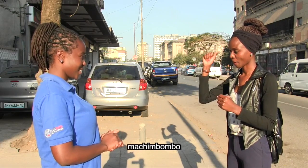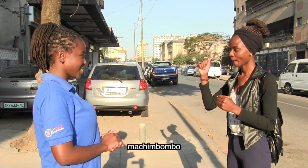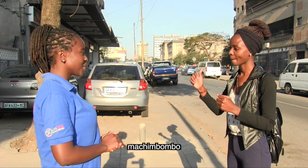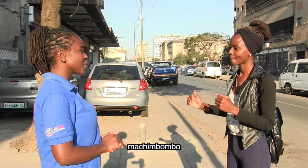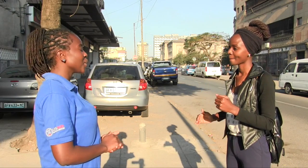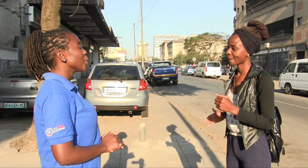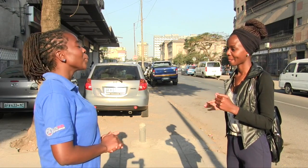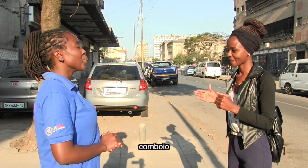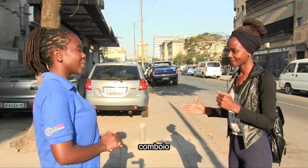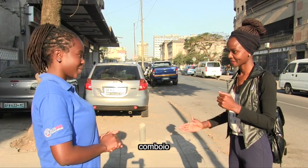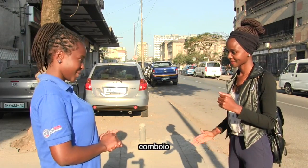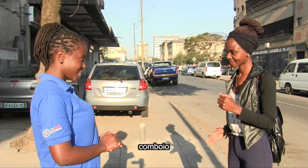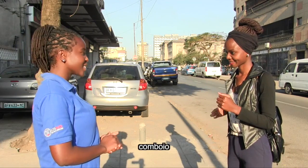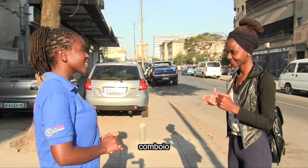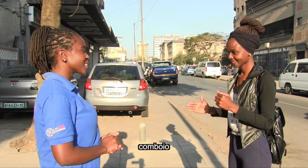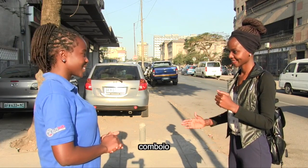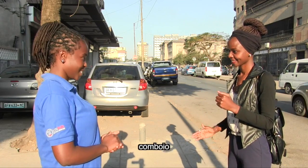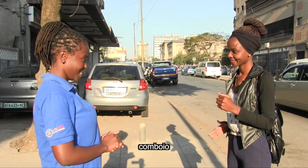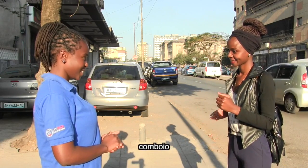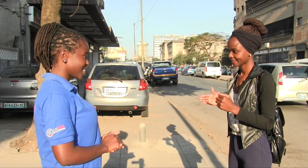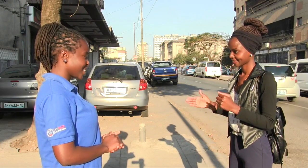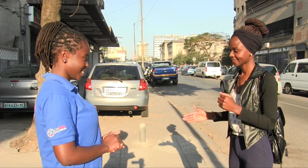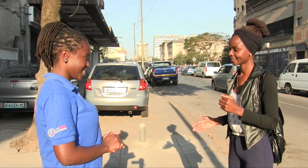machimbombo, comboio,